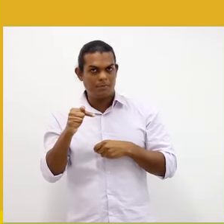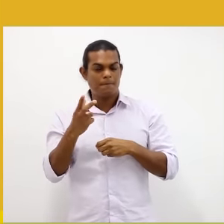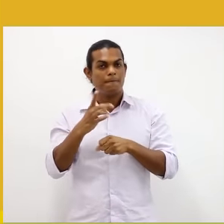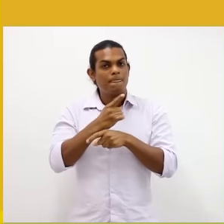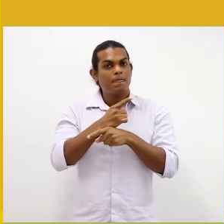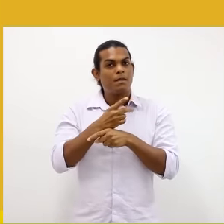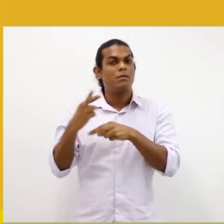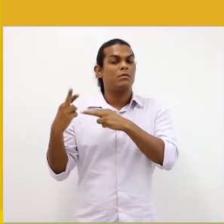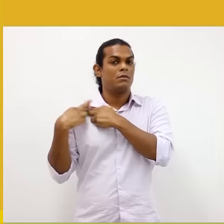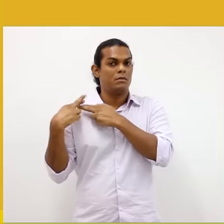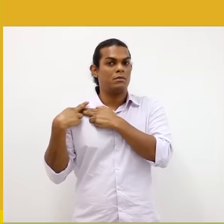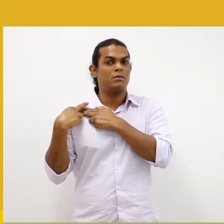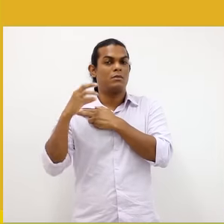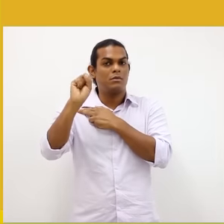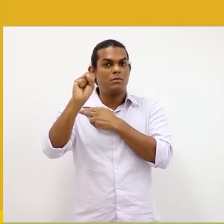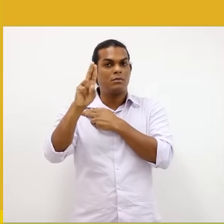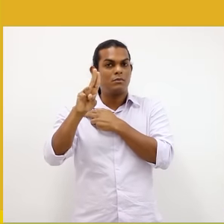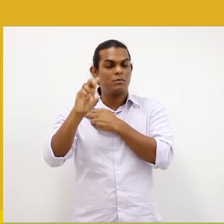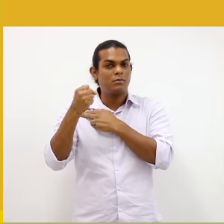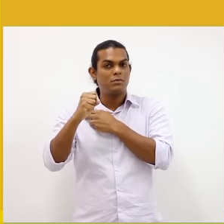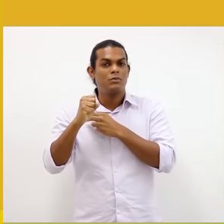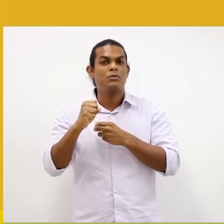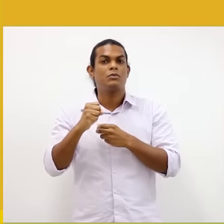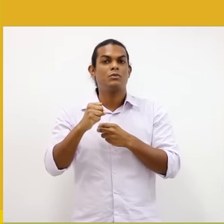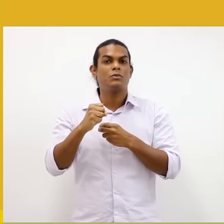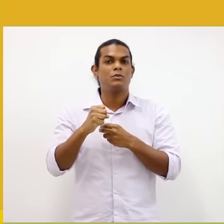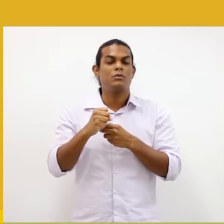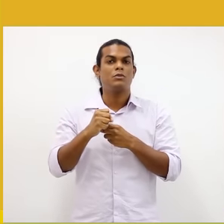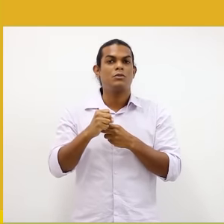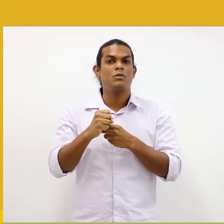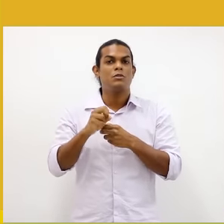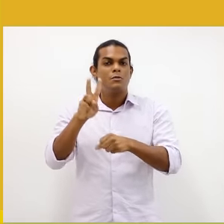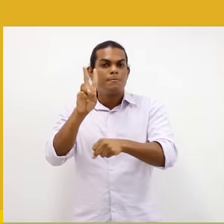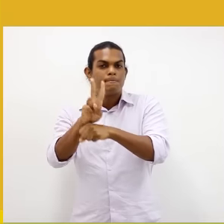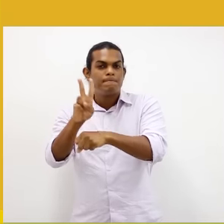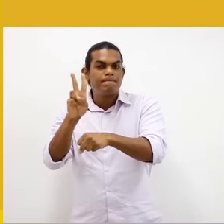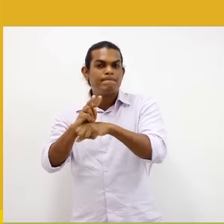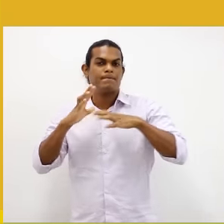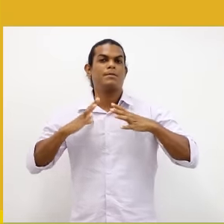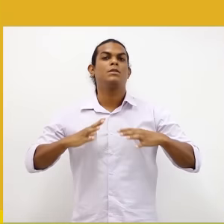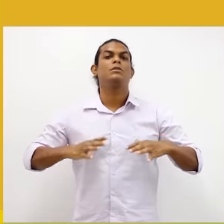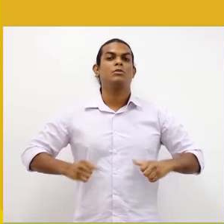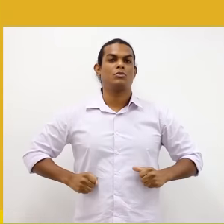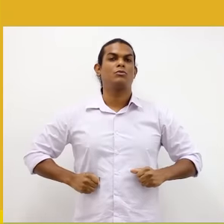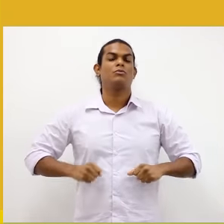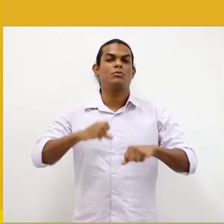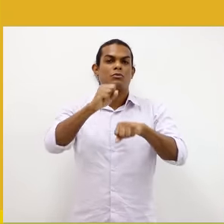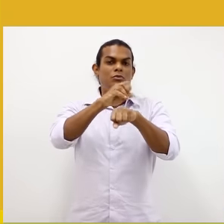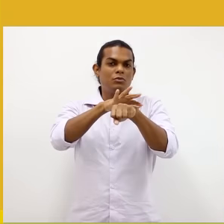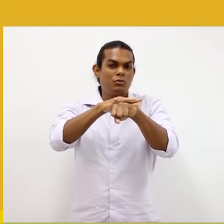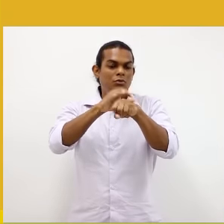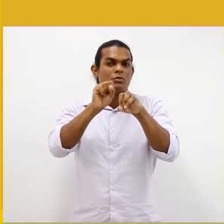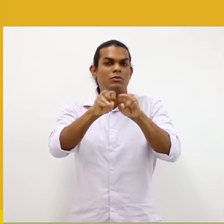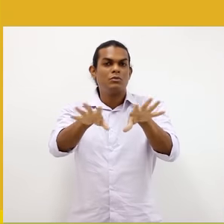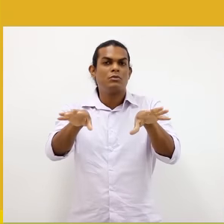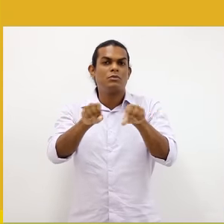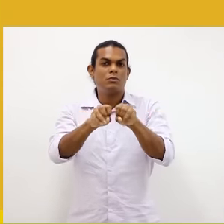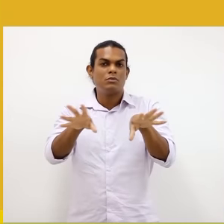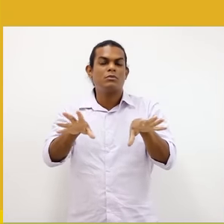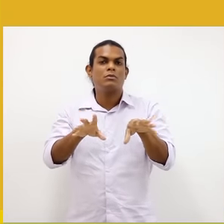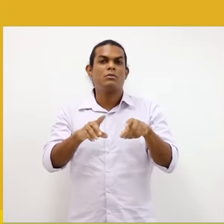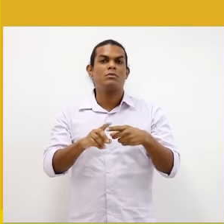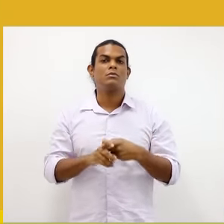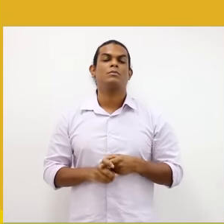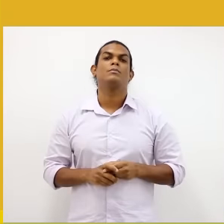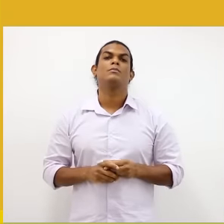ao Sistema Único de Saúde, o SUS, a execução de ações de vigilância sanitária e epidemiologia, bem assim as ações de